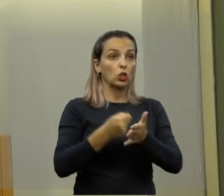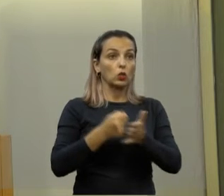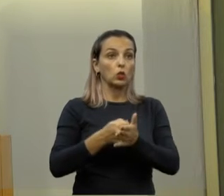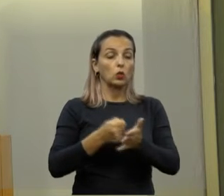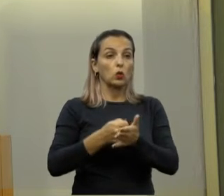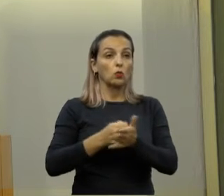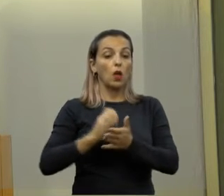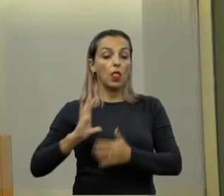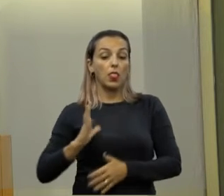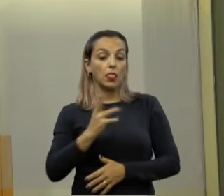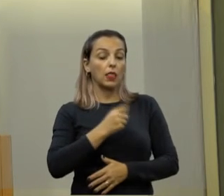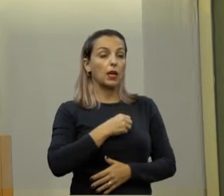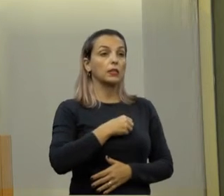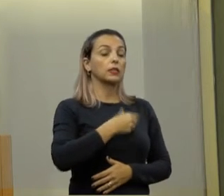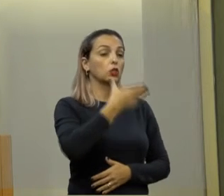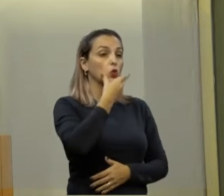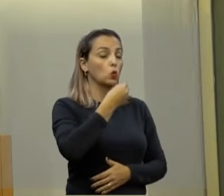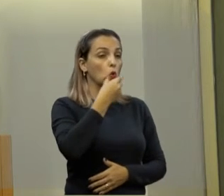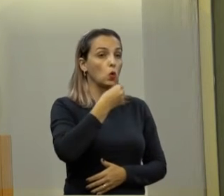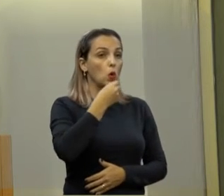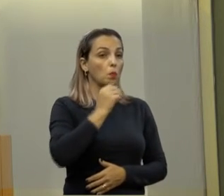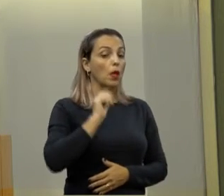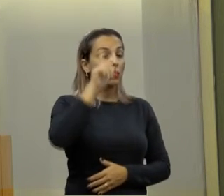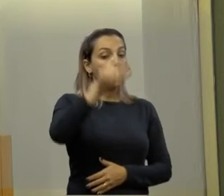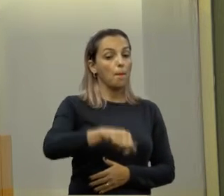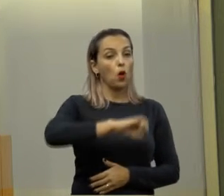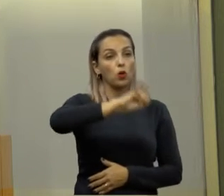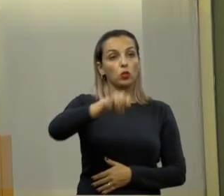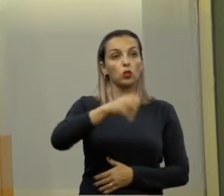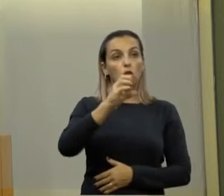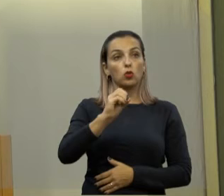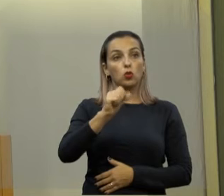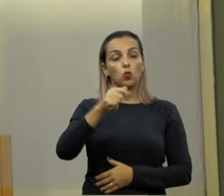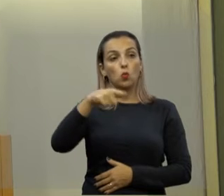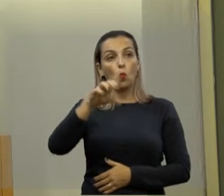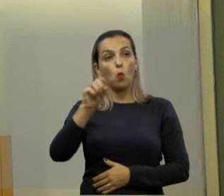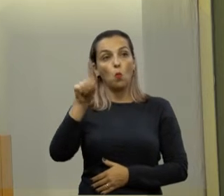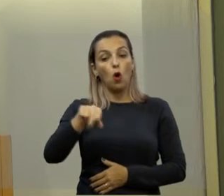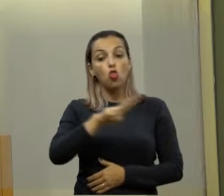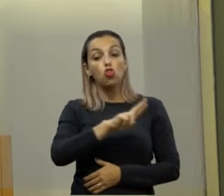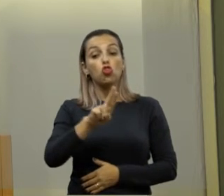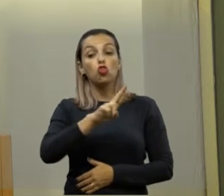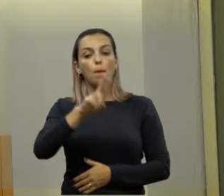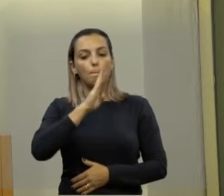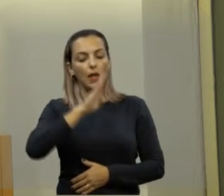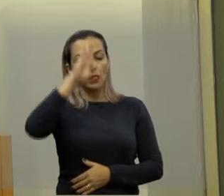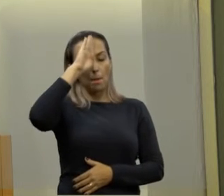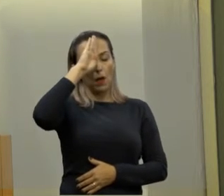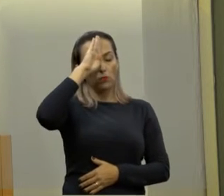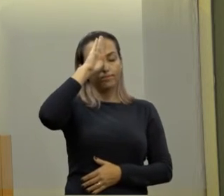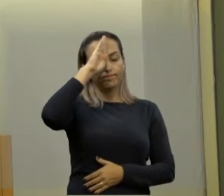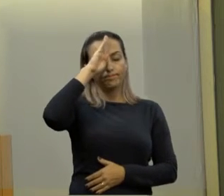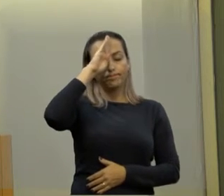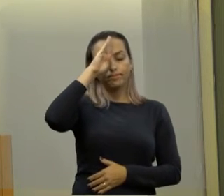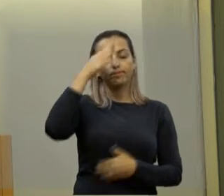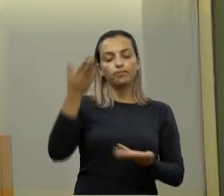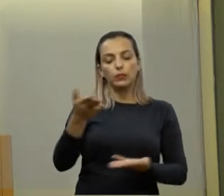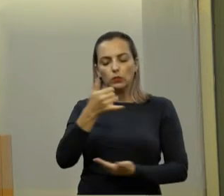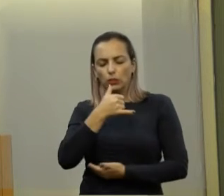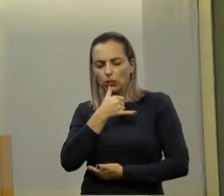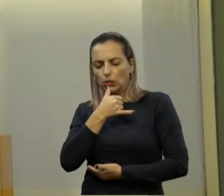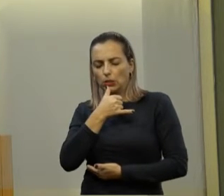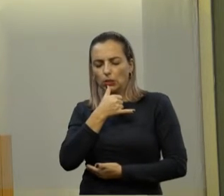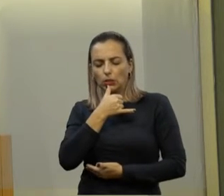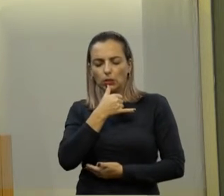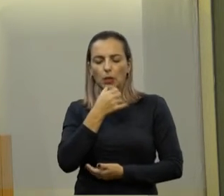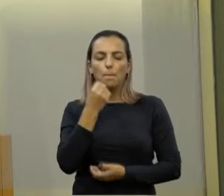masculina que com certeza e depois de João Nery eu acho que era um grande nome que a gente tinha e cultuava Então meus pêsames e